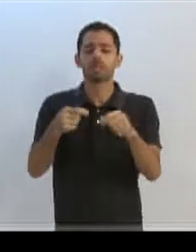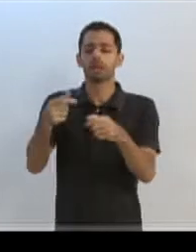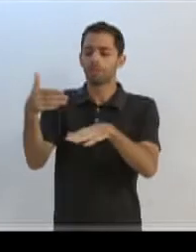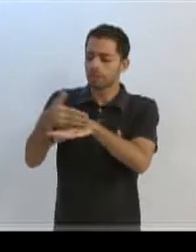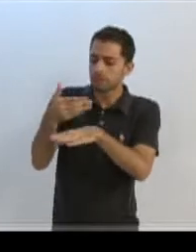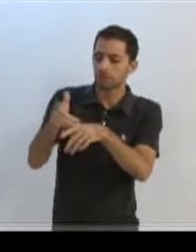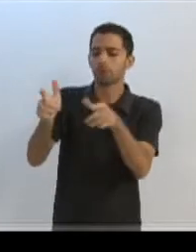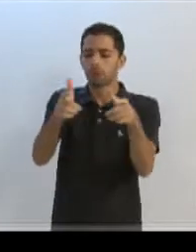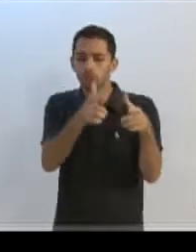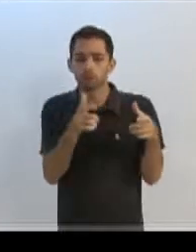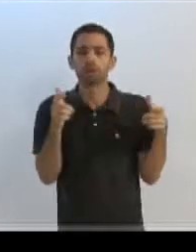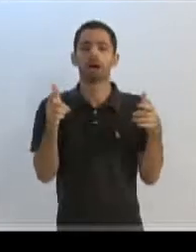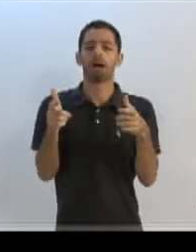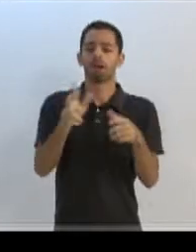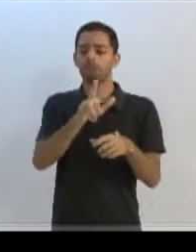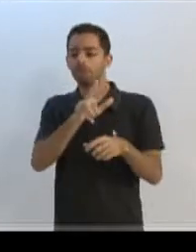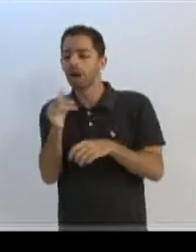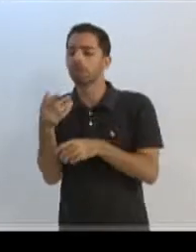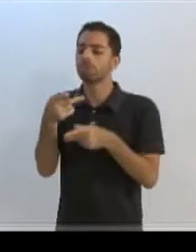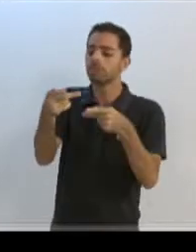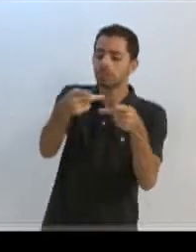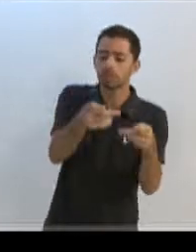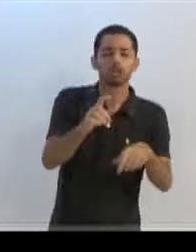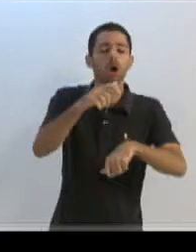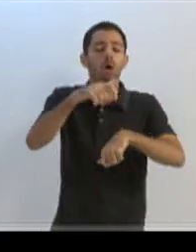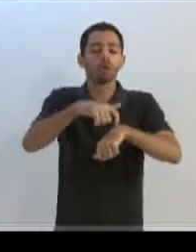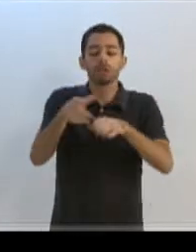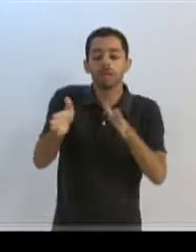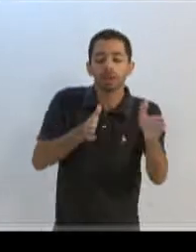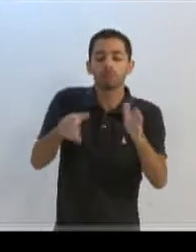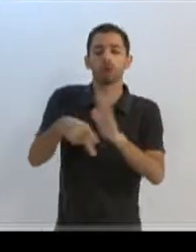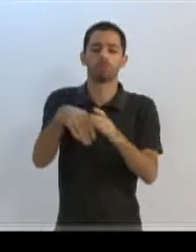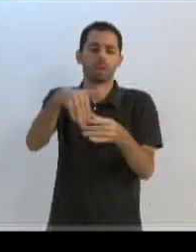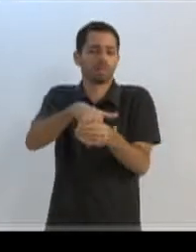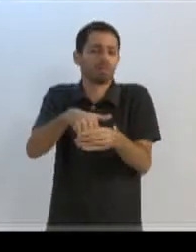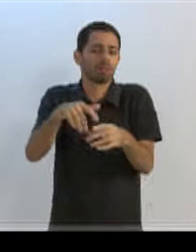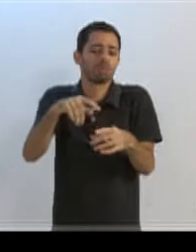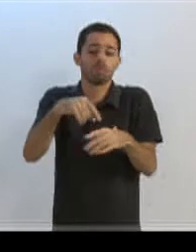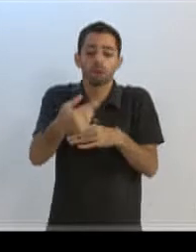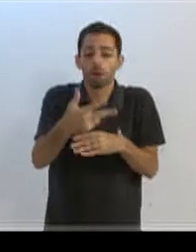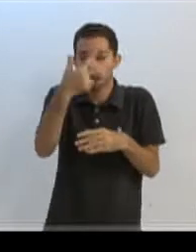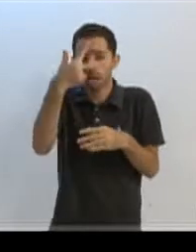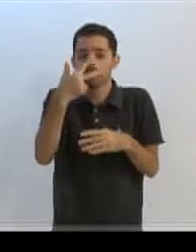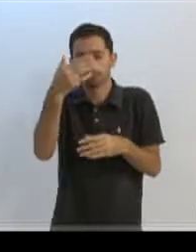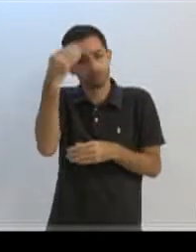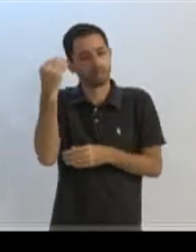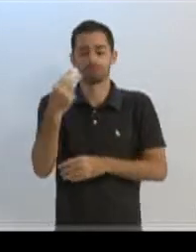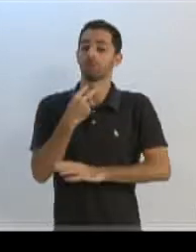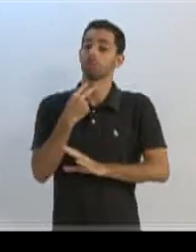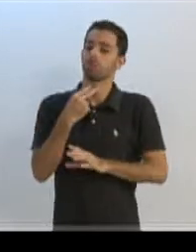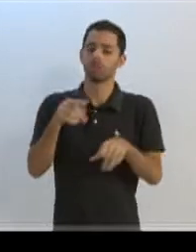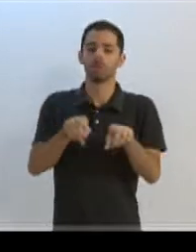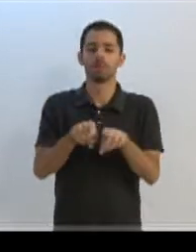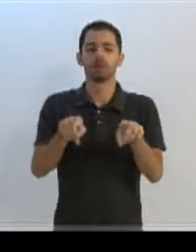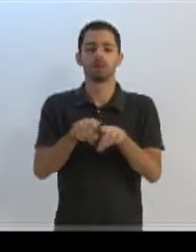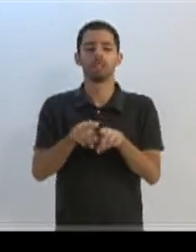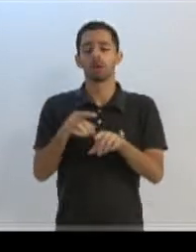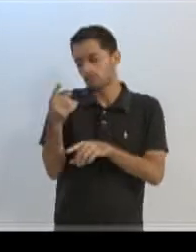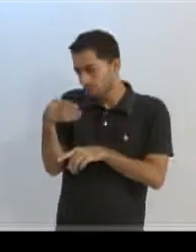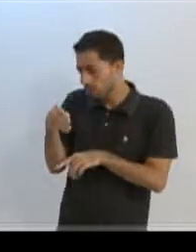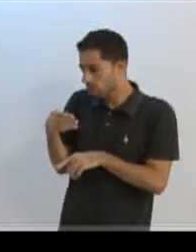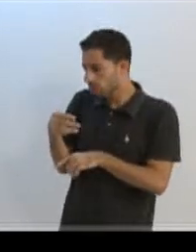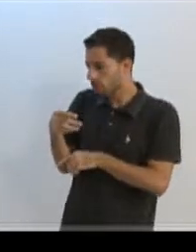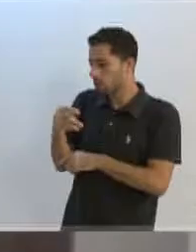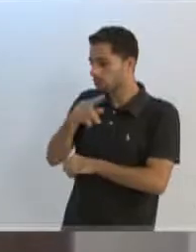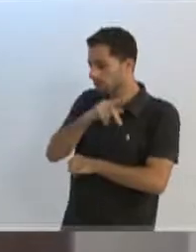ou percorre os bairros da cidade só naquele período breve antes das eleições por fim consegue mais um minuto presente pra